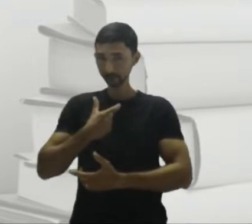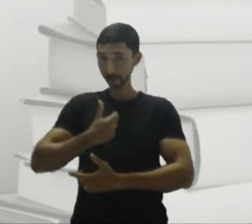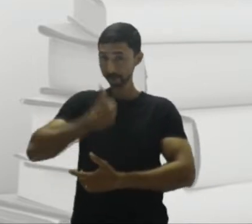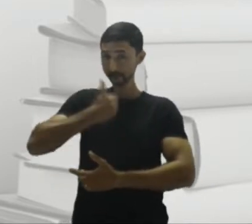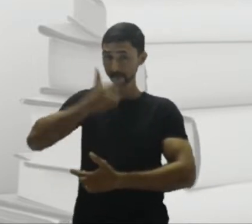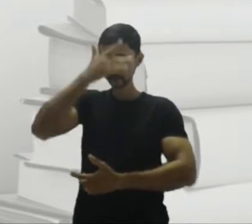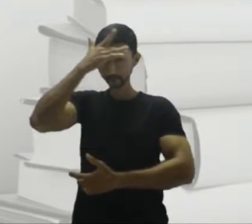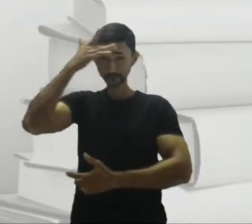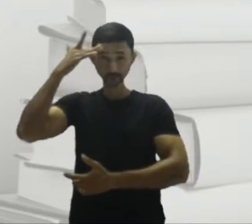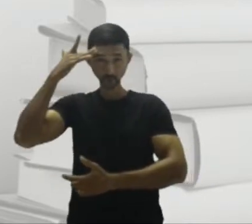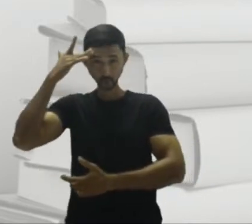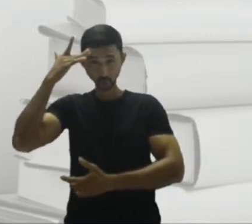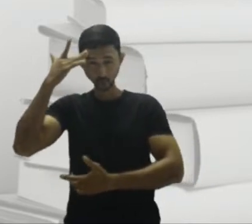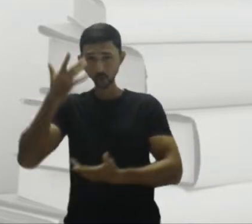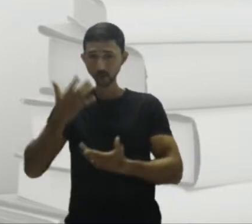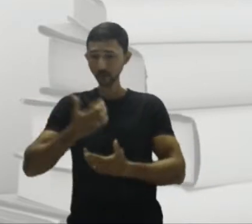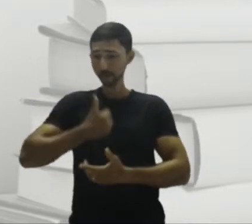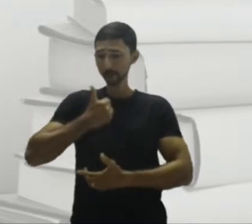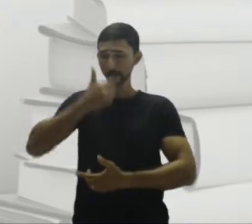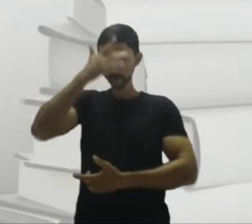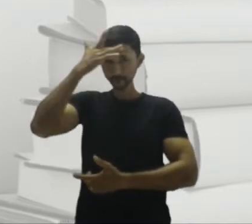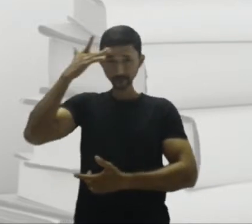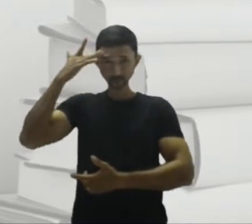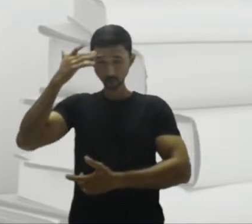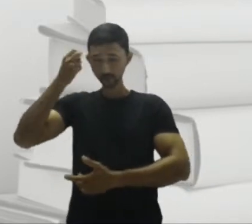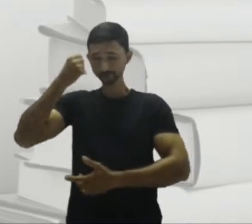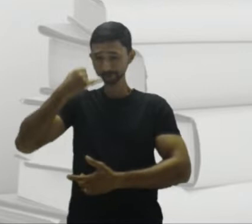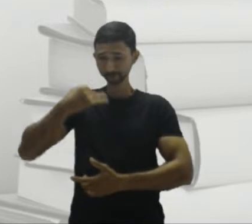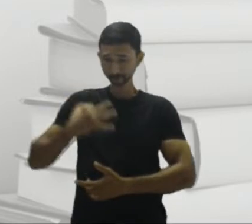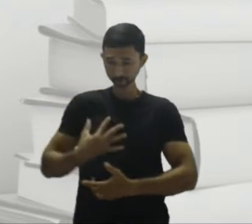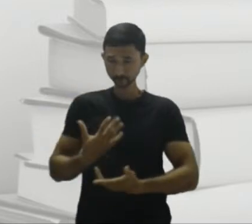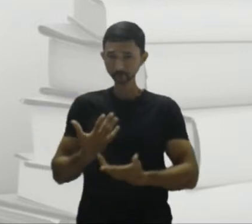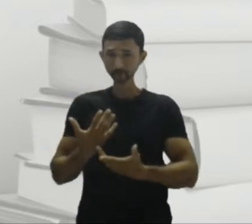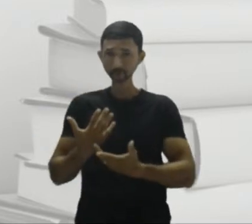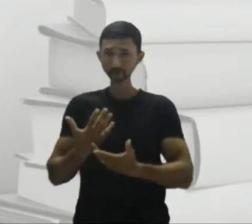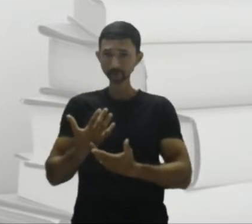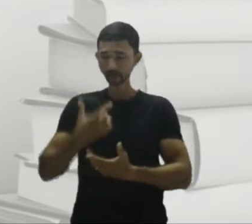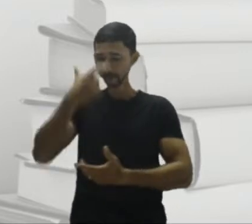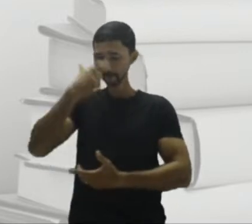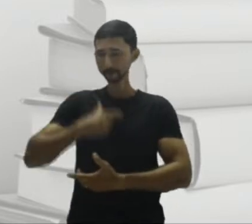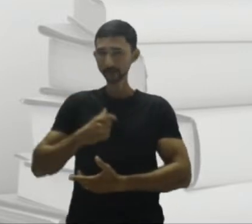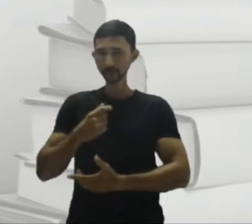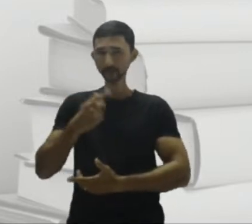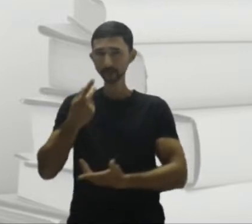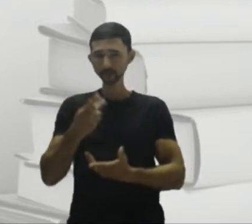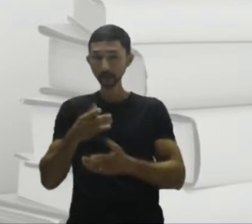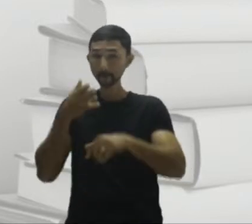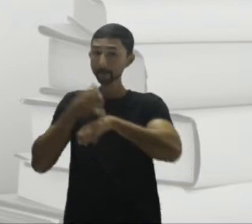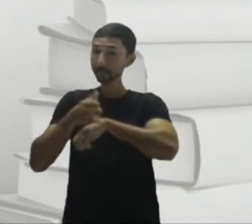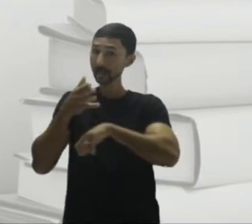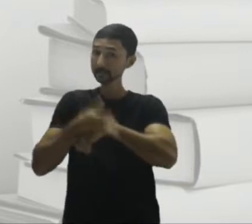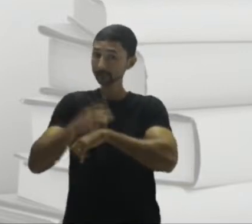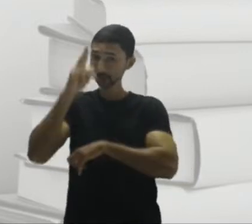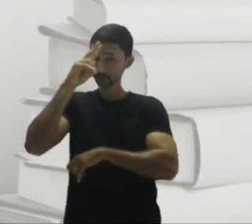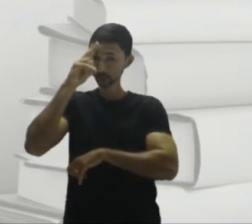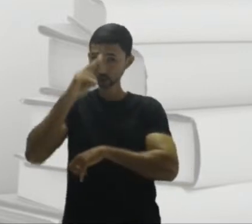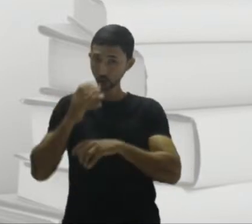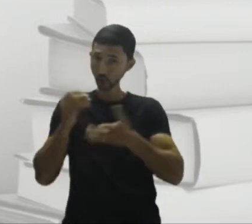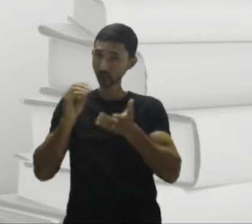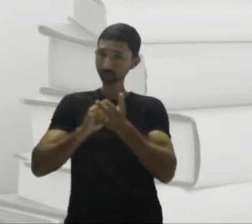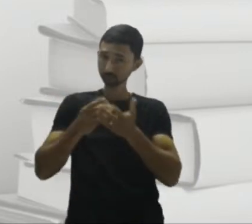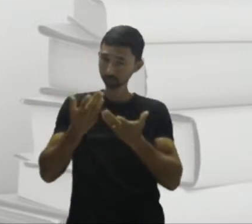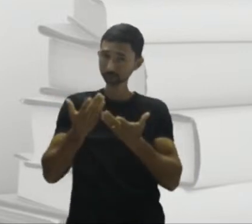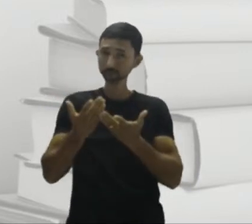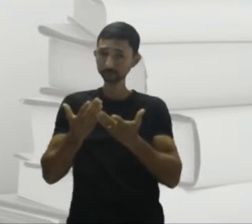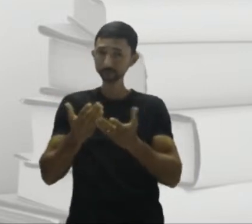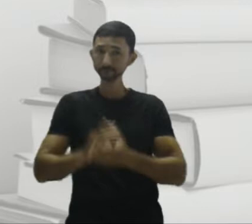primeira pessoa. Esse narrador em primeira pessoa é o narrador personagem. Ele participa da